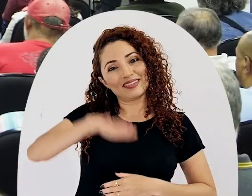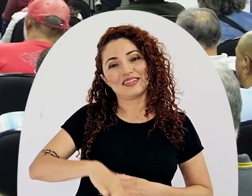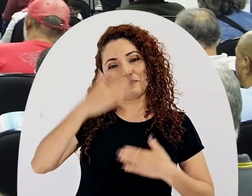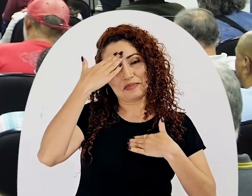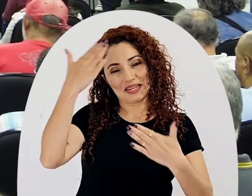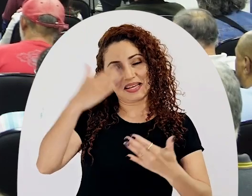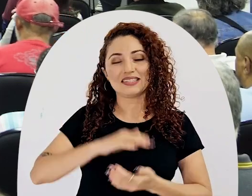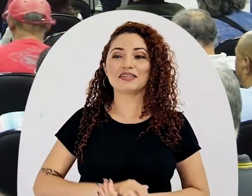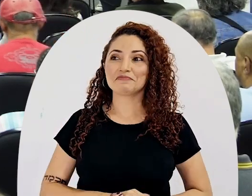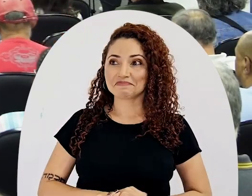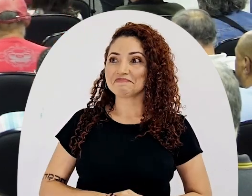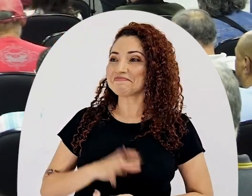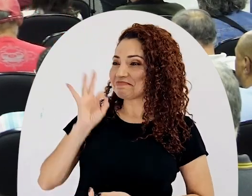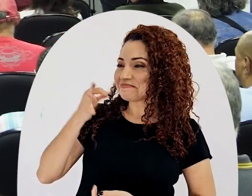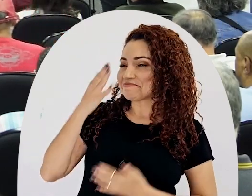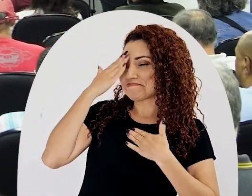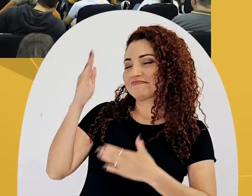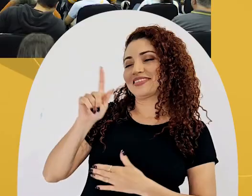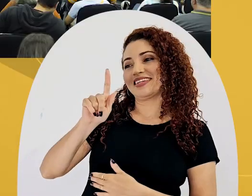Obrigada, Gláucia.